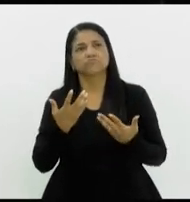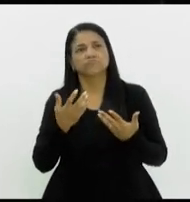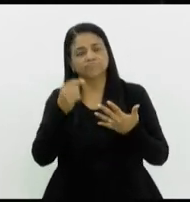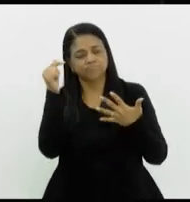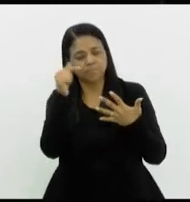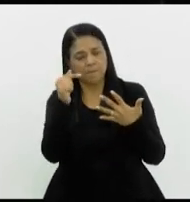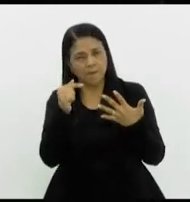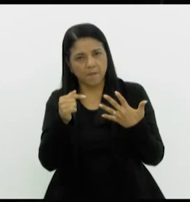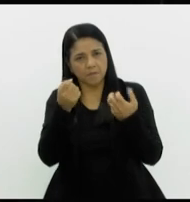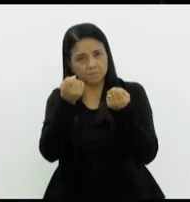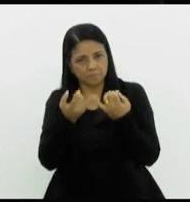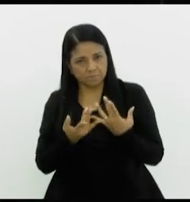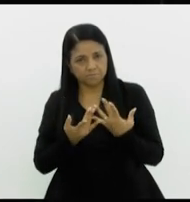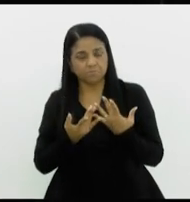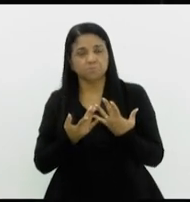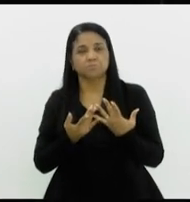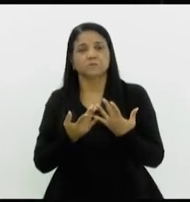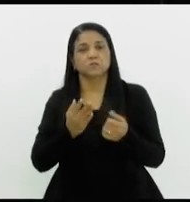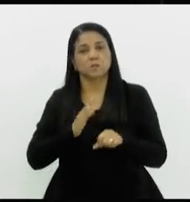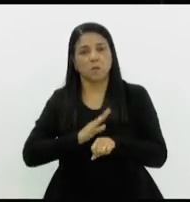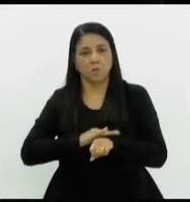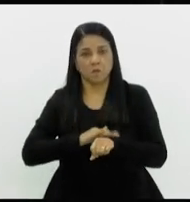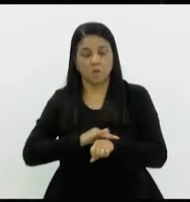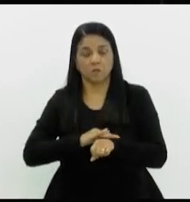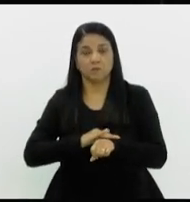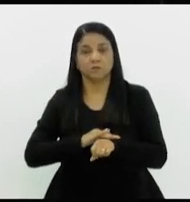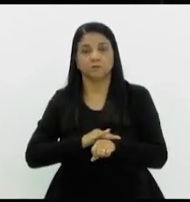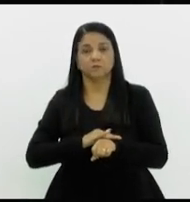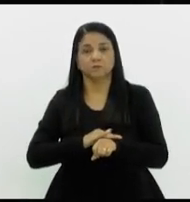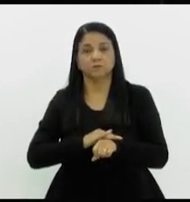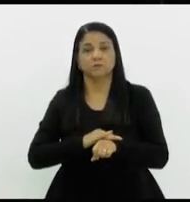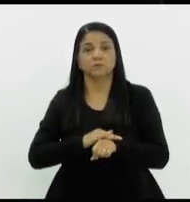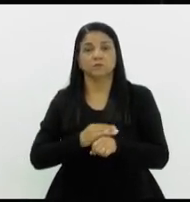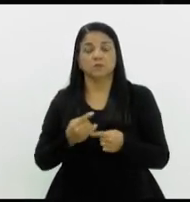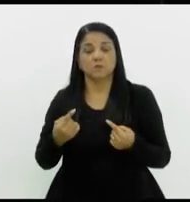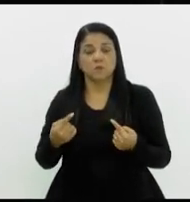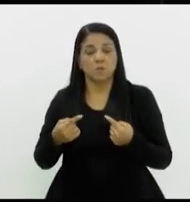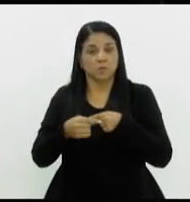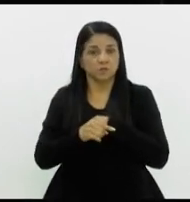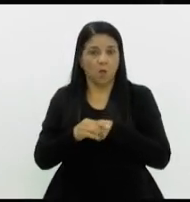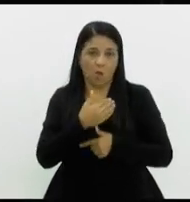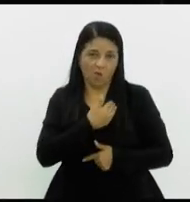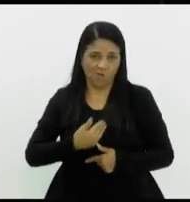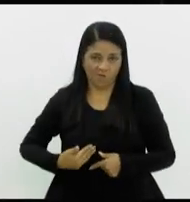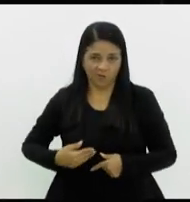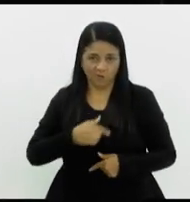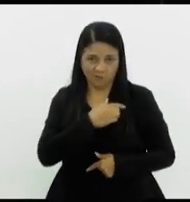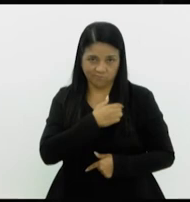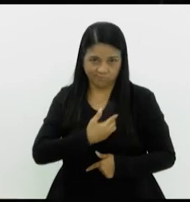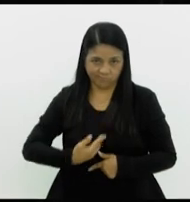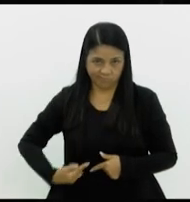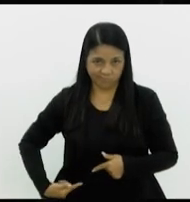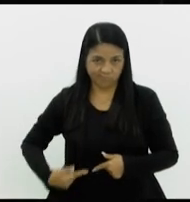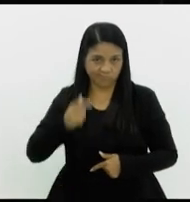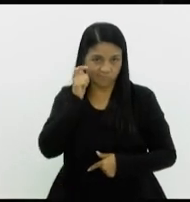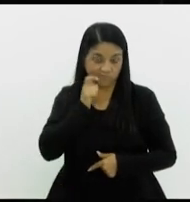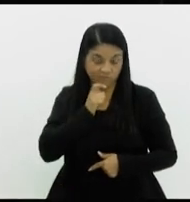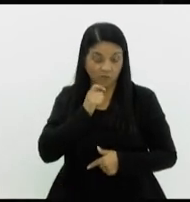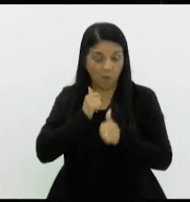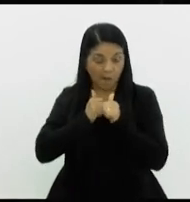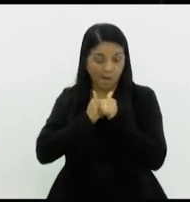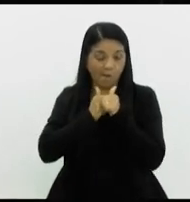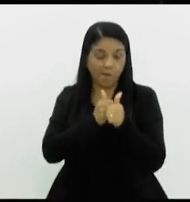muito incisiva nesse momento, que nós, como oposição ao governo Cláudio Castro, nós vamos acompanhar de